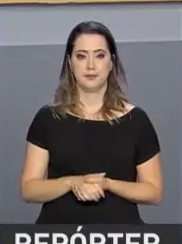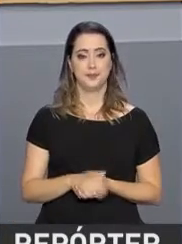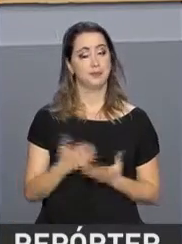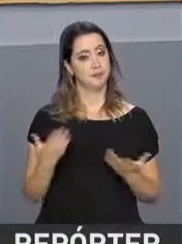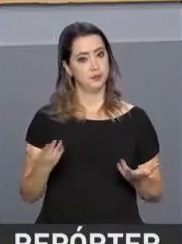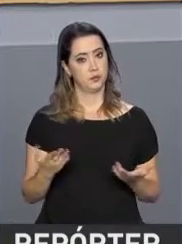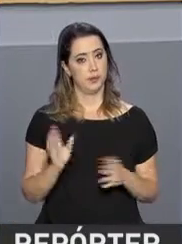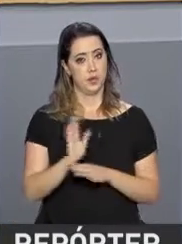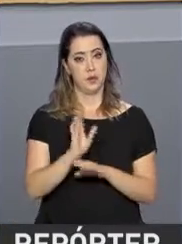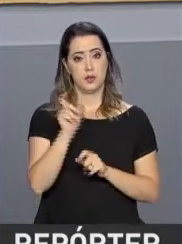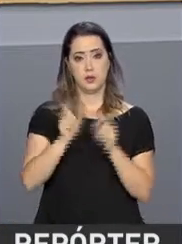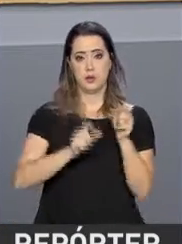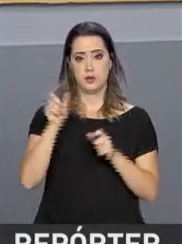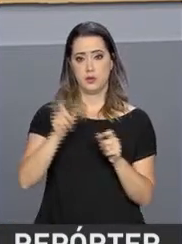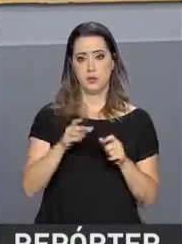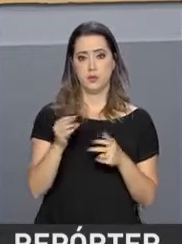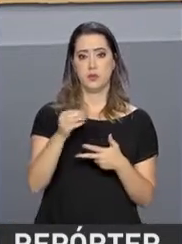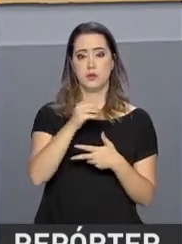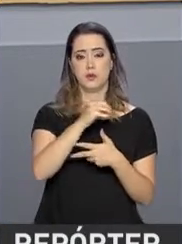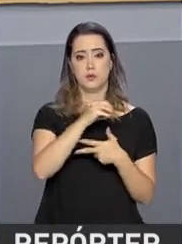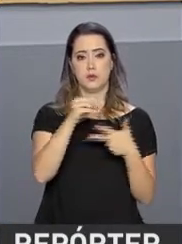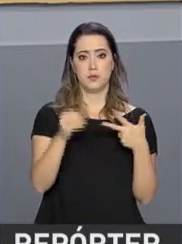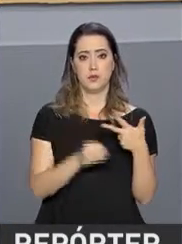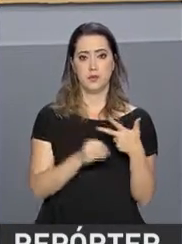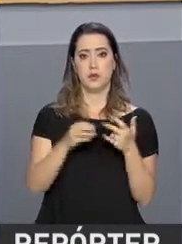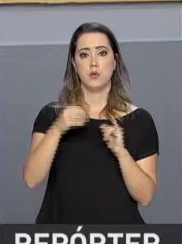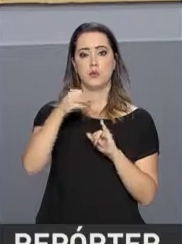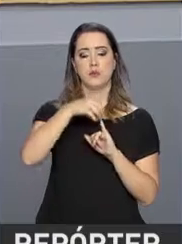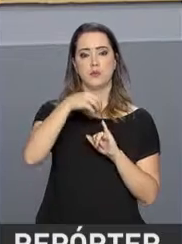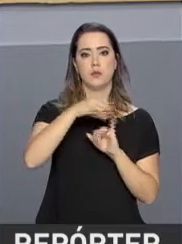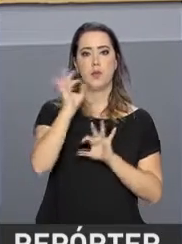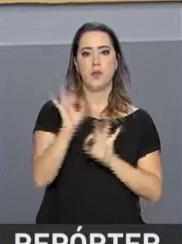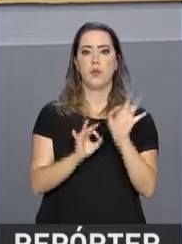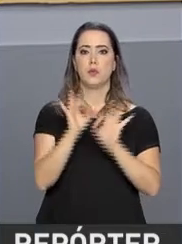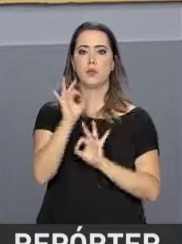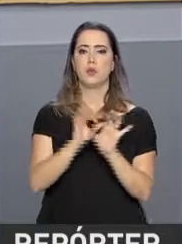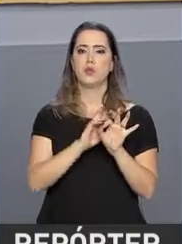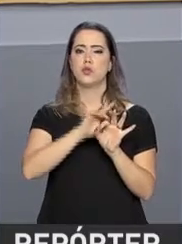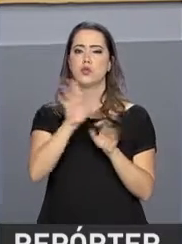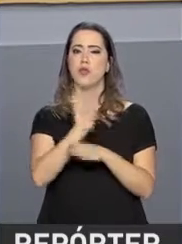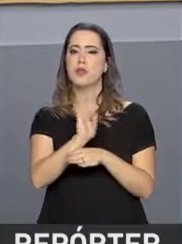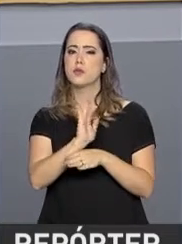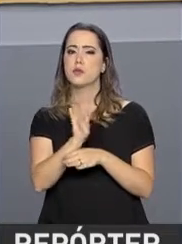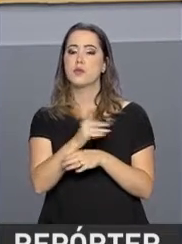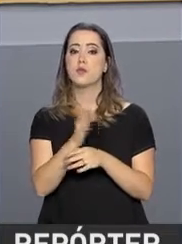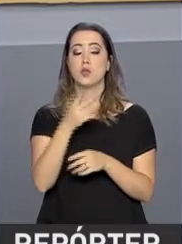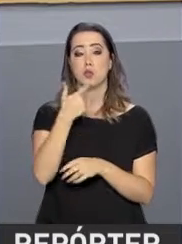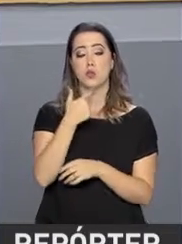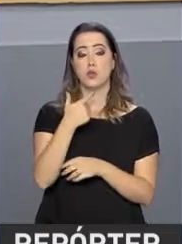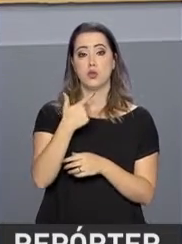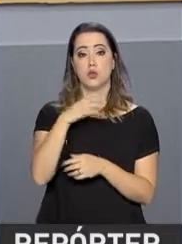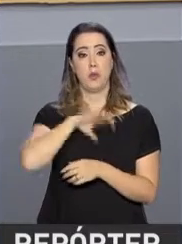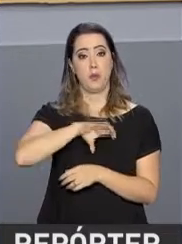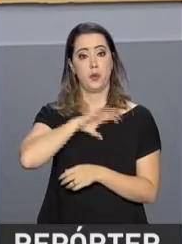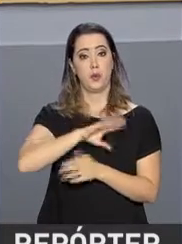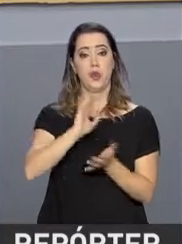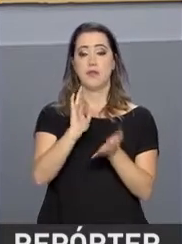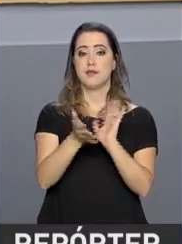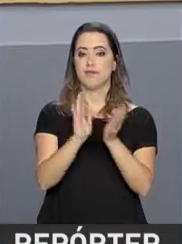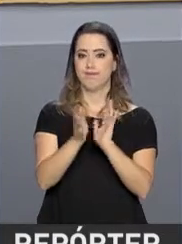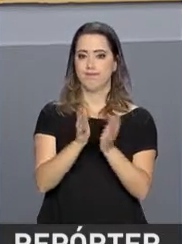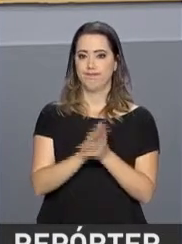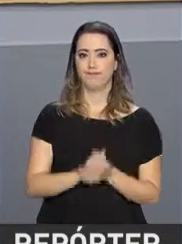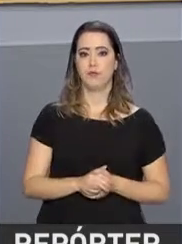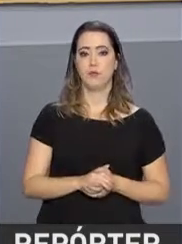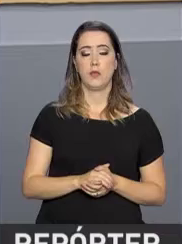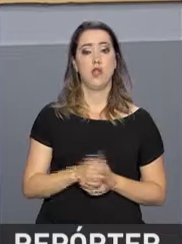olha só para ajudar os participantes a se inscreverem no enem o inep preparou tutoriais em português e em língua brasileira de sinais